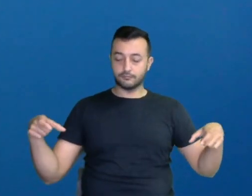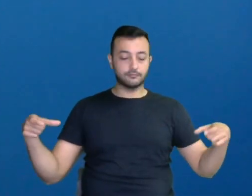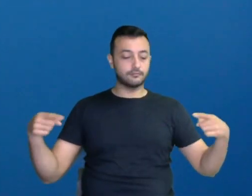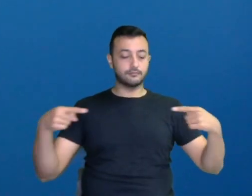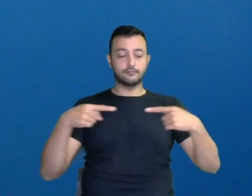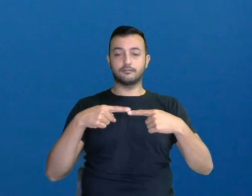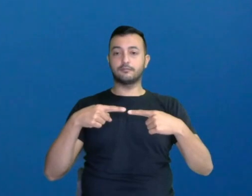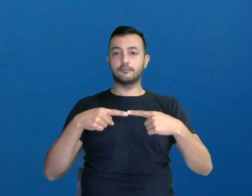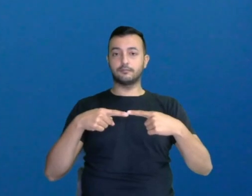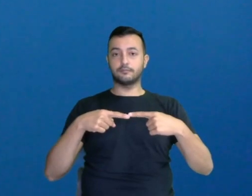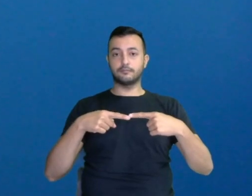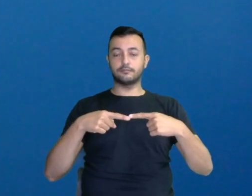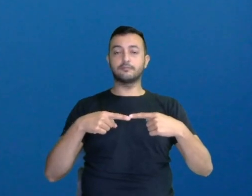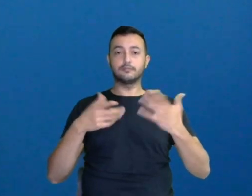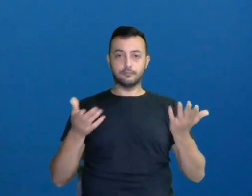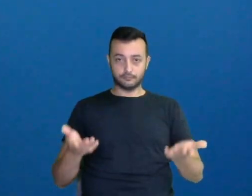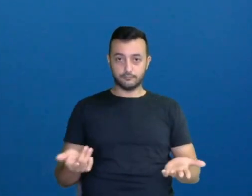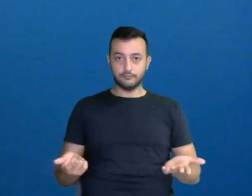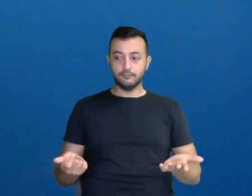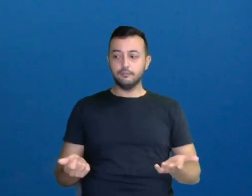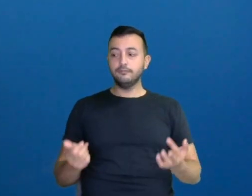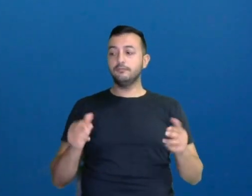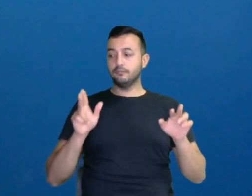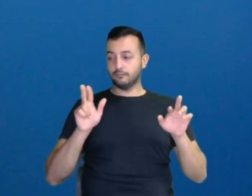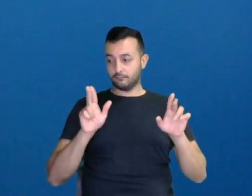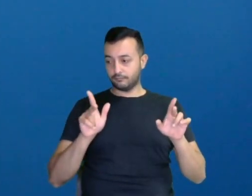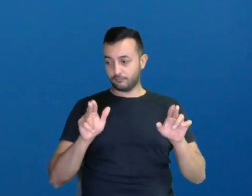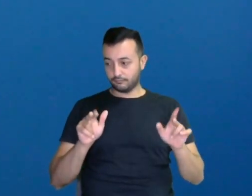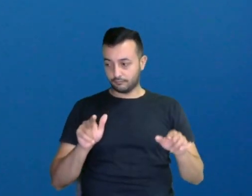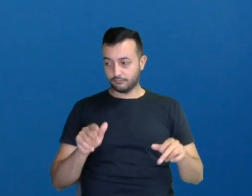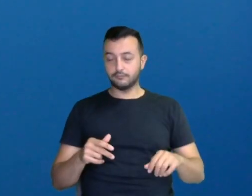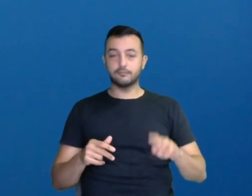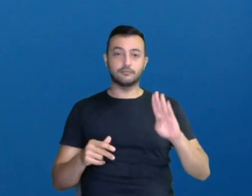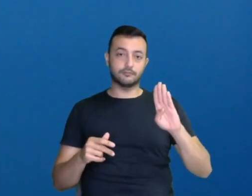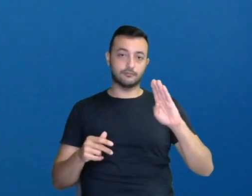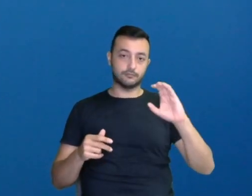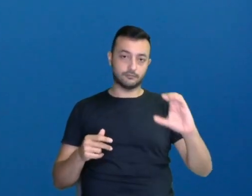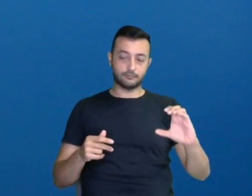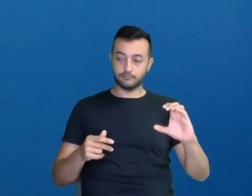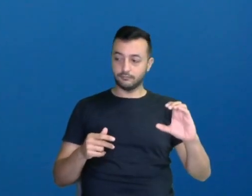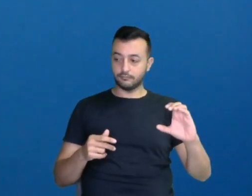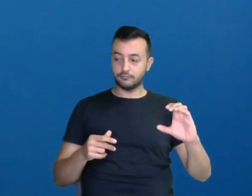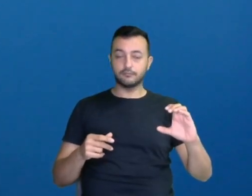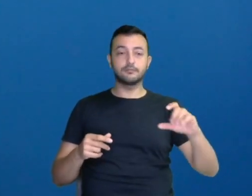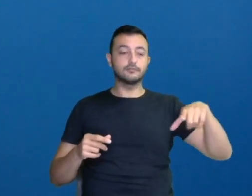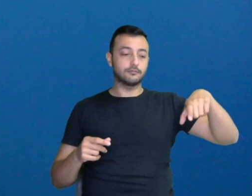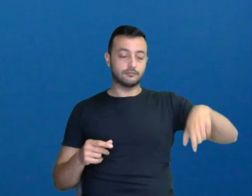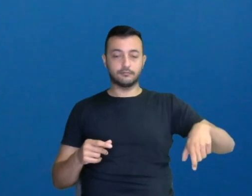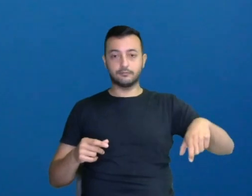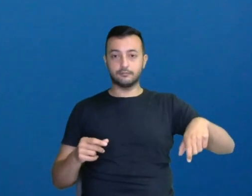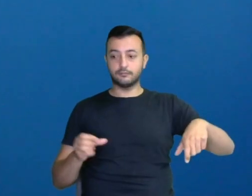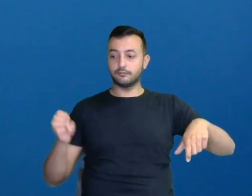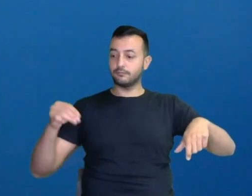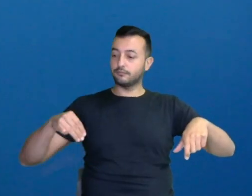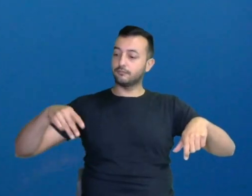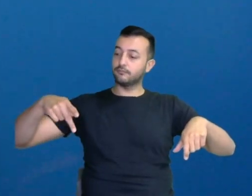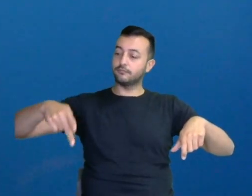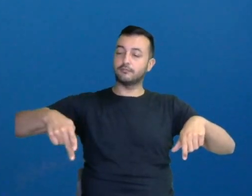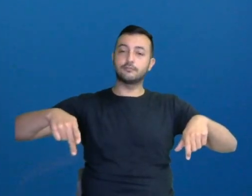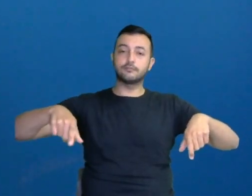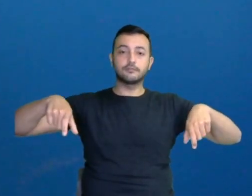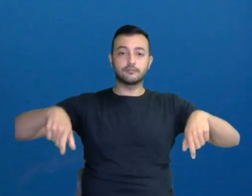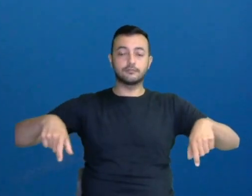com o segmento da outra, tá bom? Igual a BC, que é o segmento daqui, sobre NP.